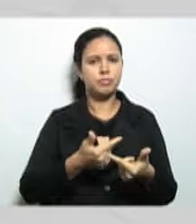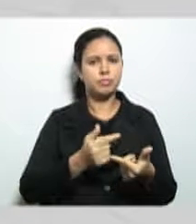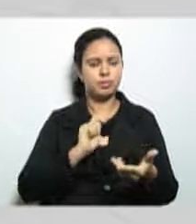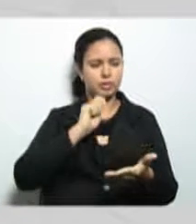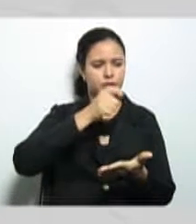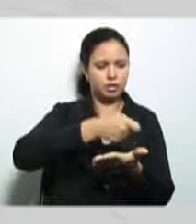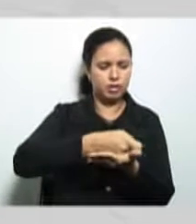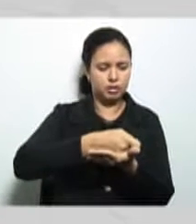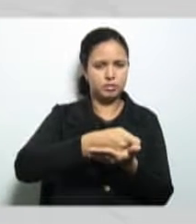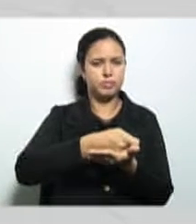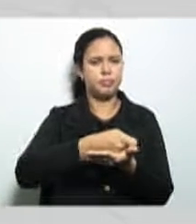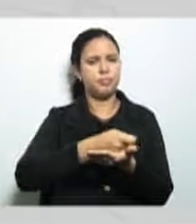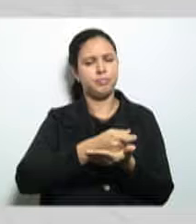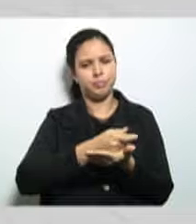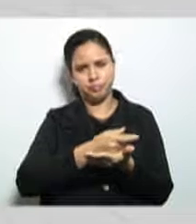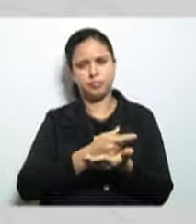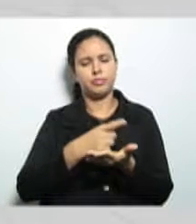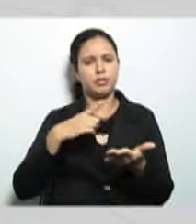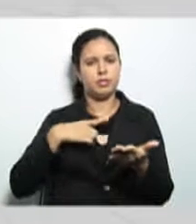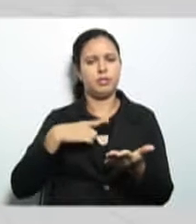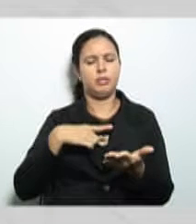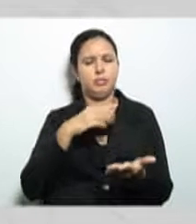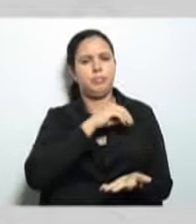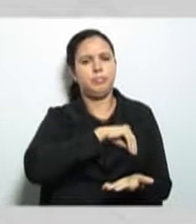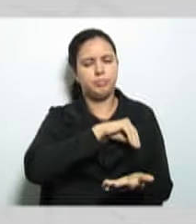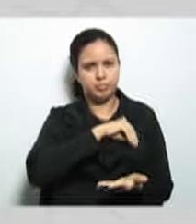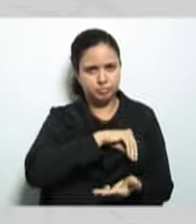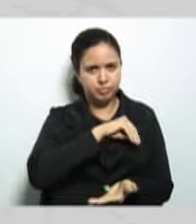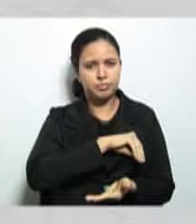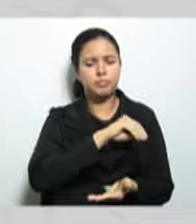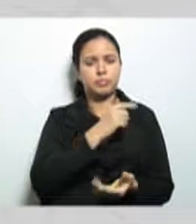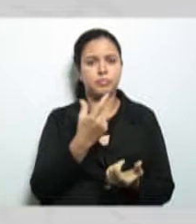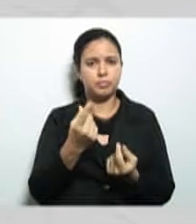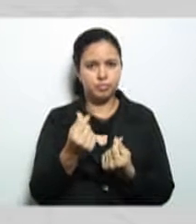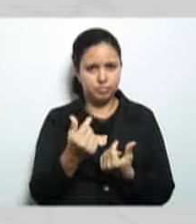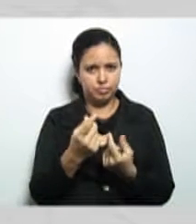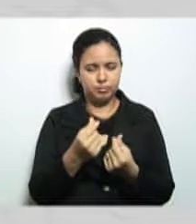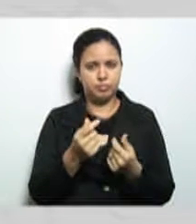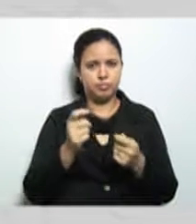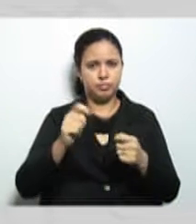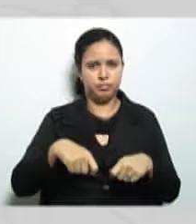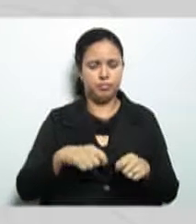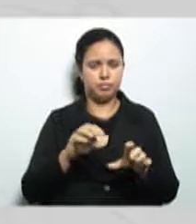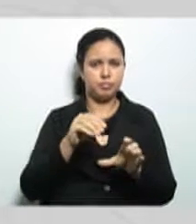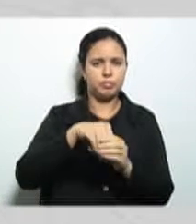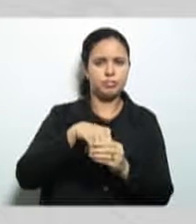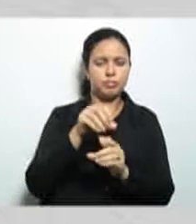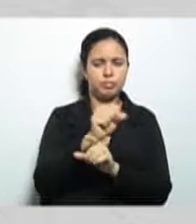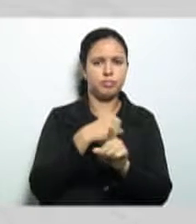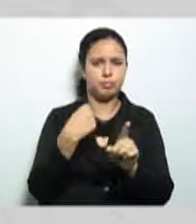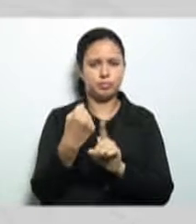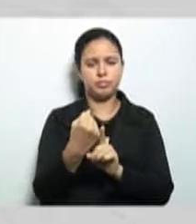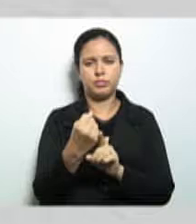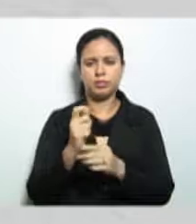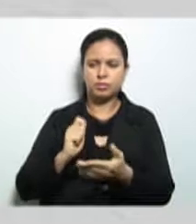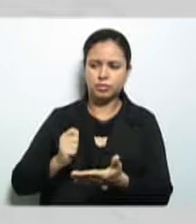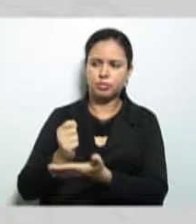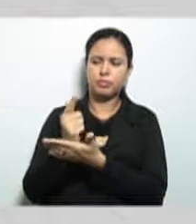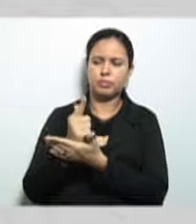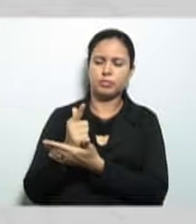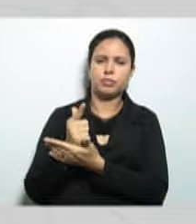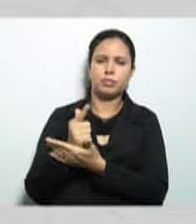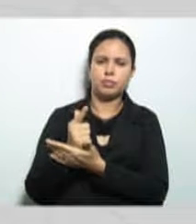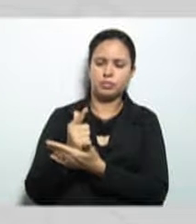para ter um salário, para ter o dinheiro, um salário digno na nossa sociedade, para poder comprar estes